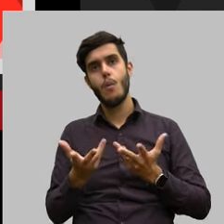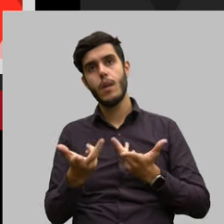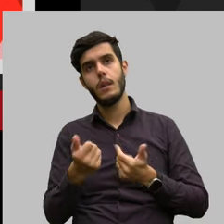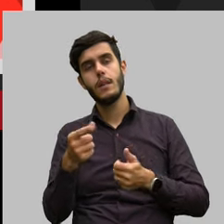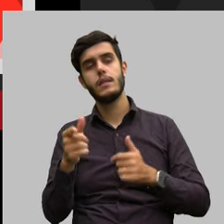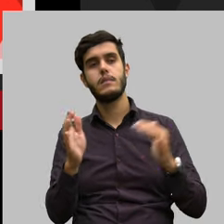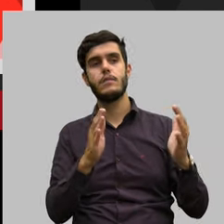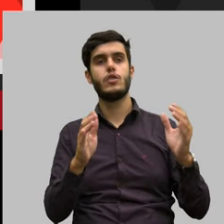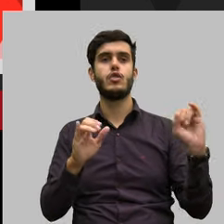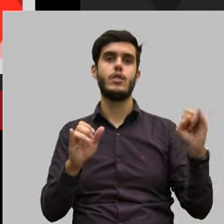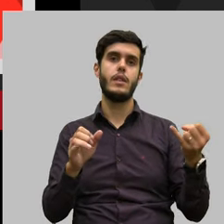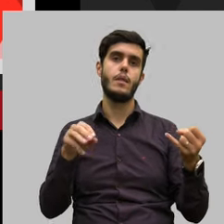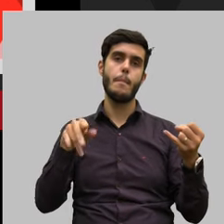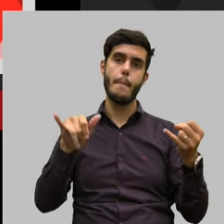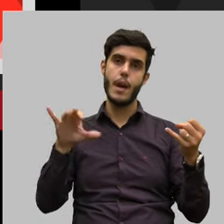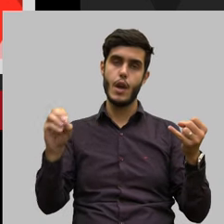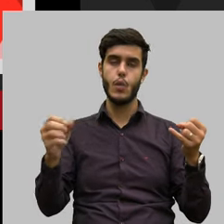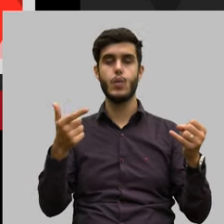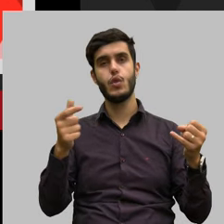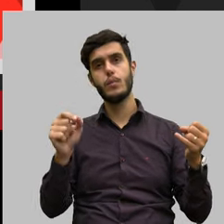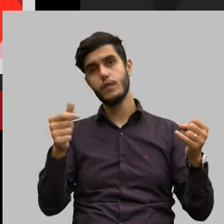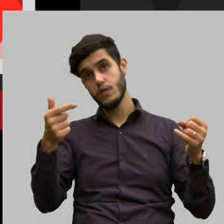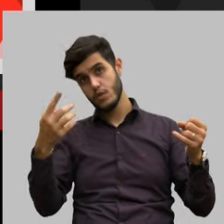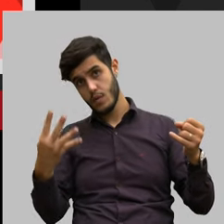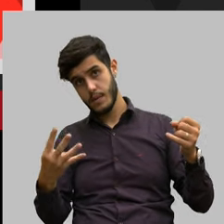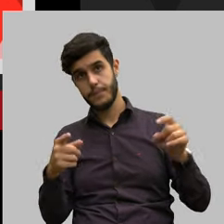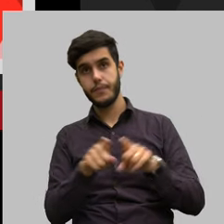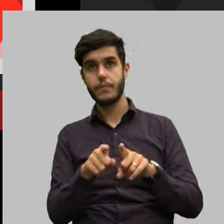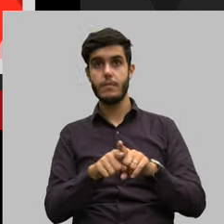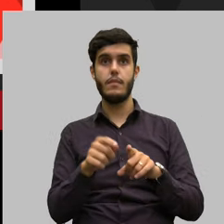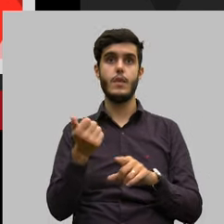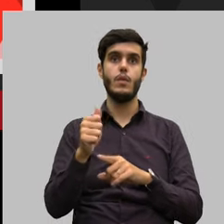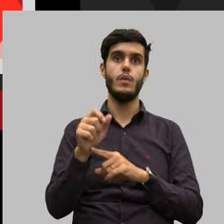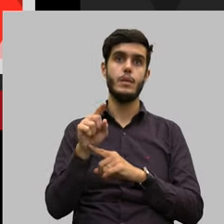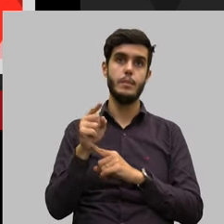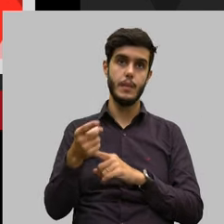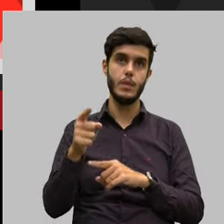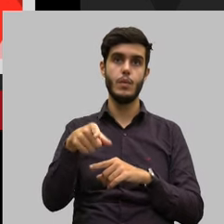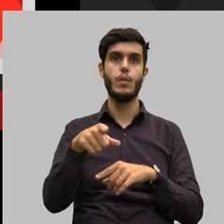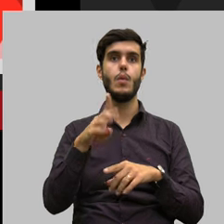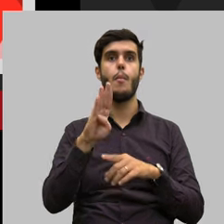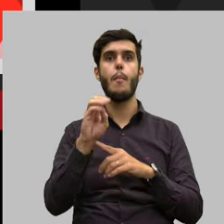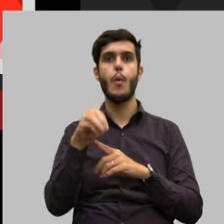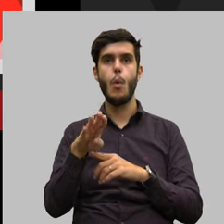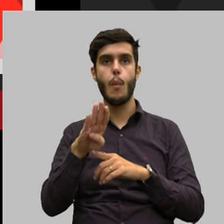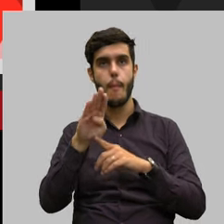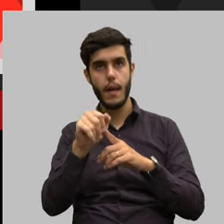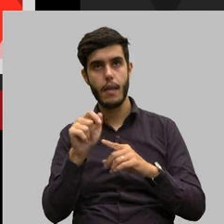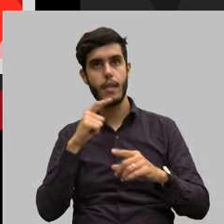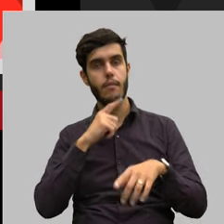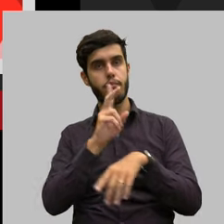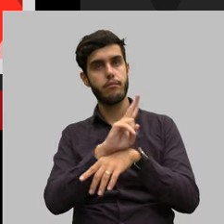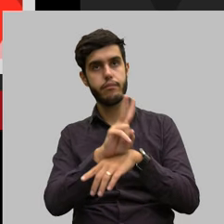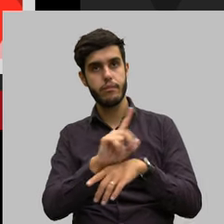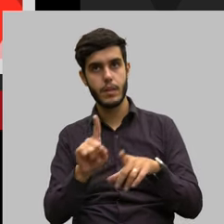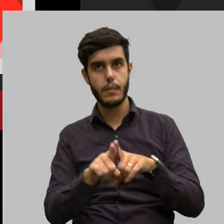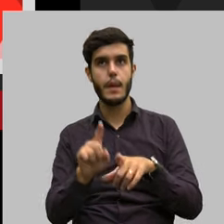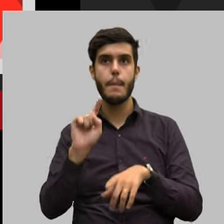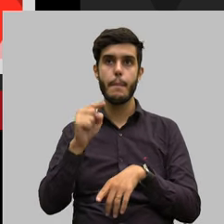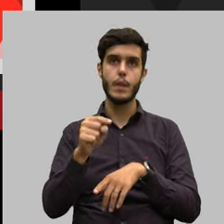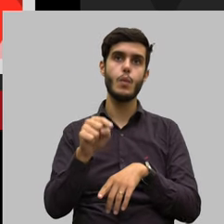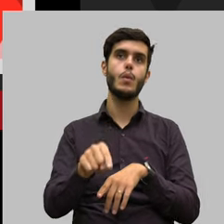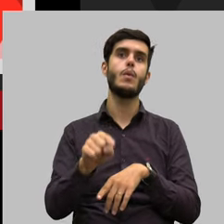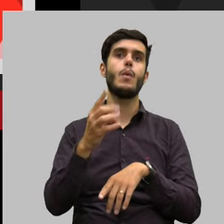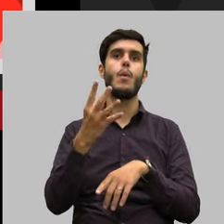mais de 2024 a gente teve mais de 12.000 bombas medidoras de combustí verific fiscalizadas mais de 1041 balanças